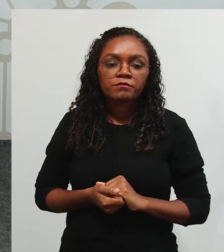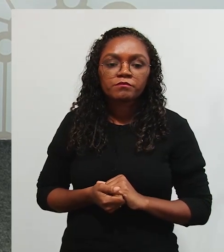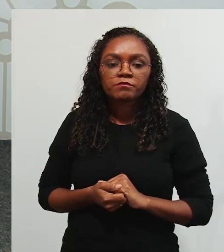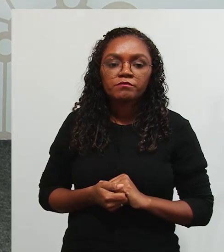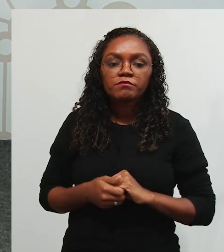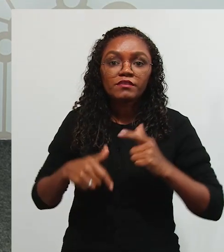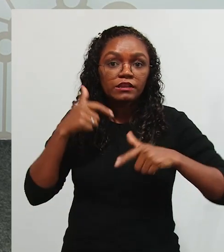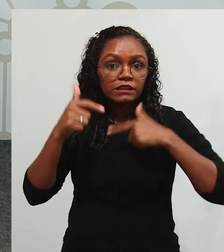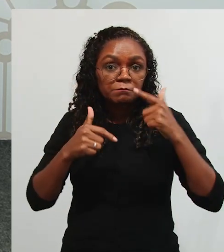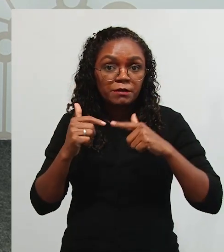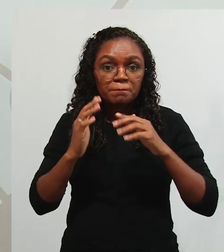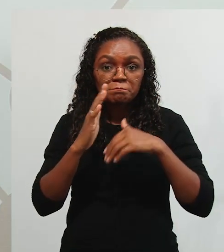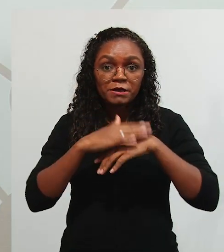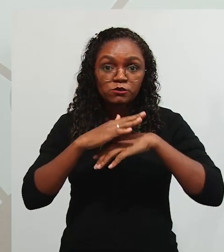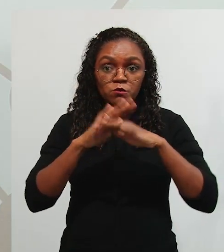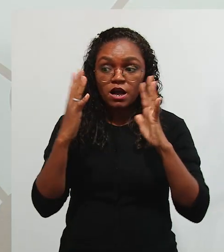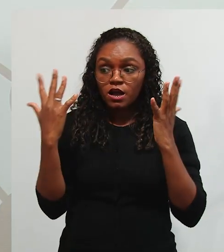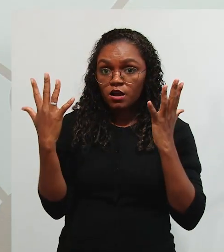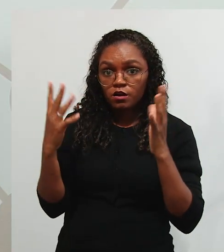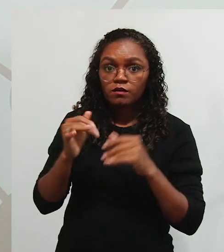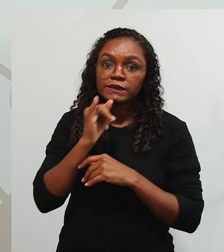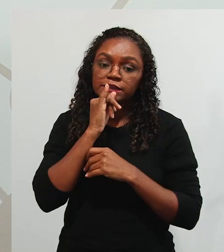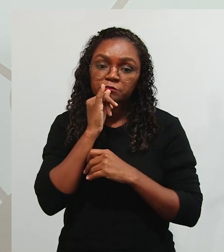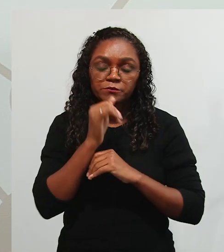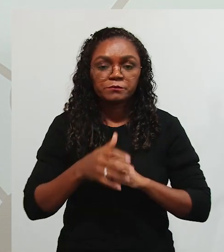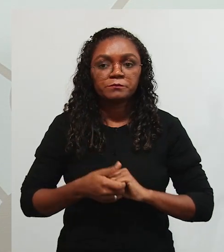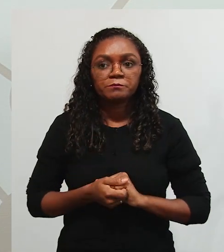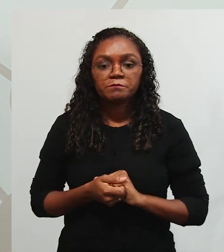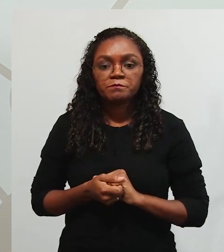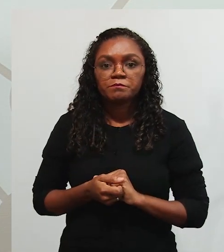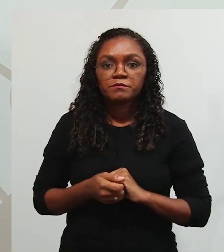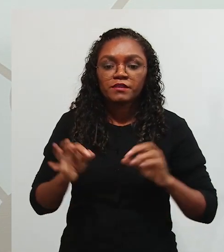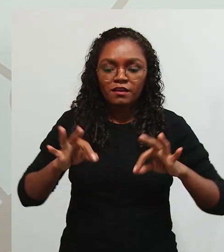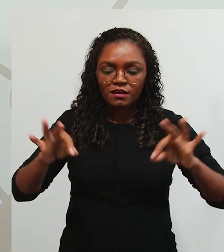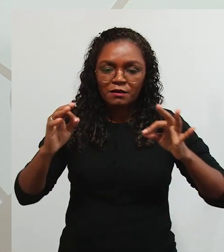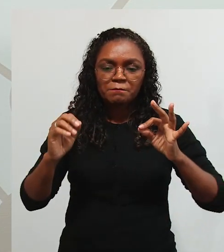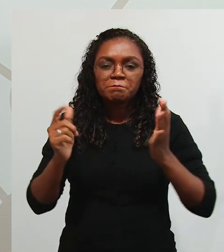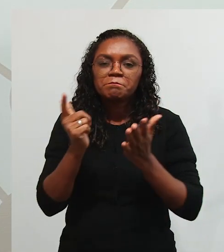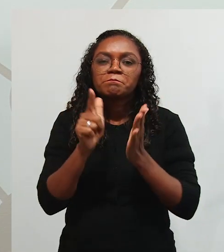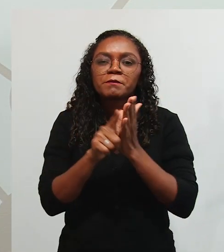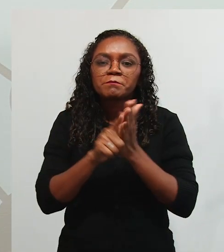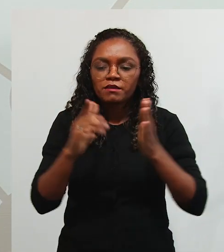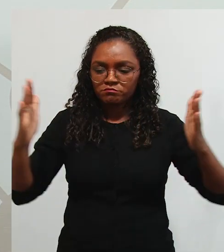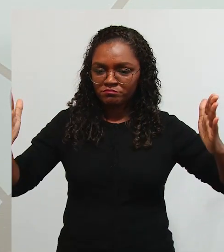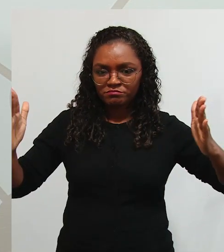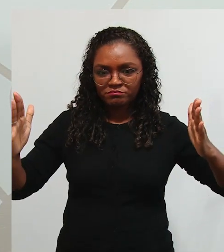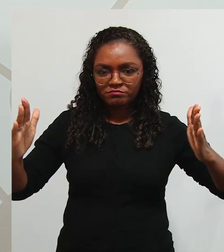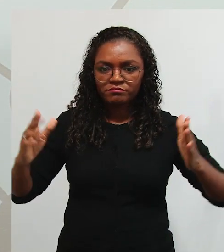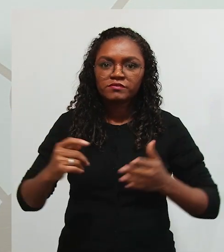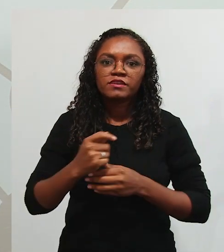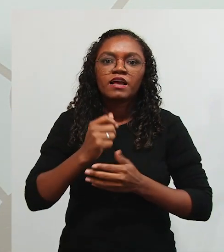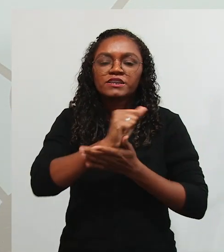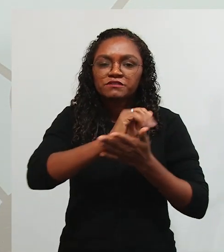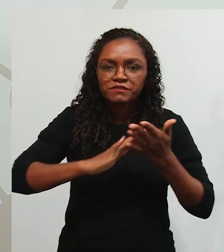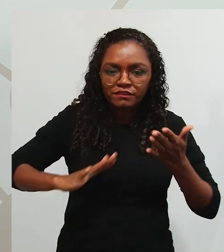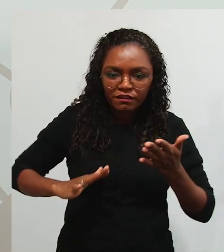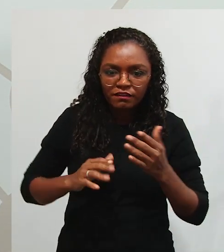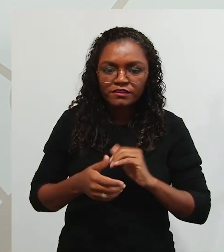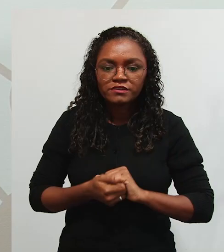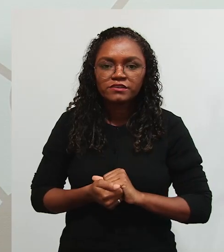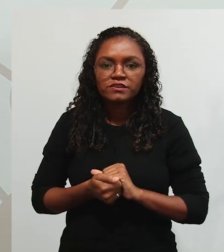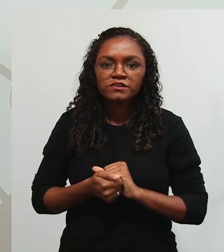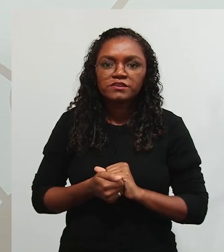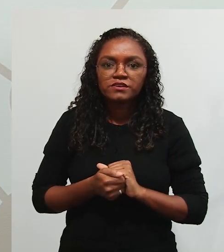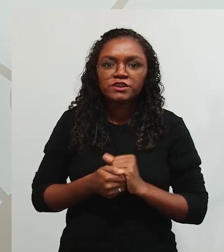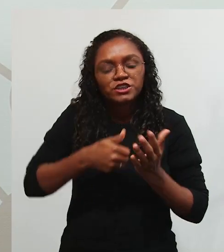os trabalhos manuais, né, por exemplo, com cartolinas, aquelas atividades, por exemplo, com a